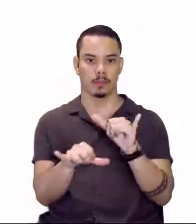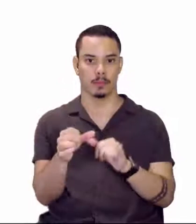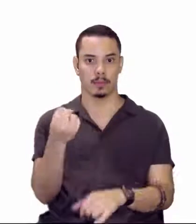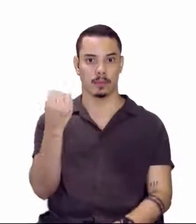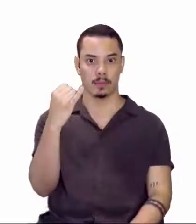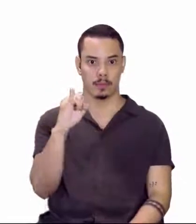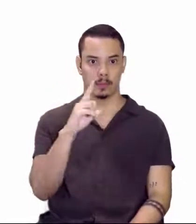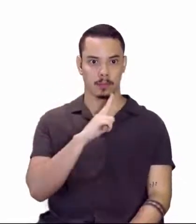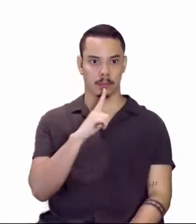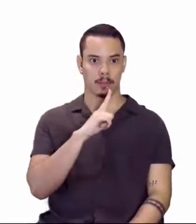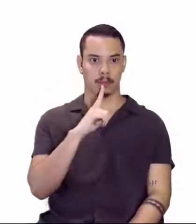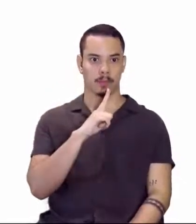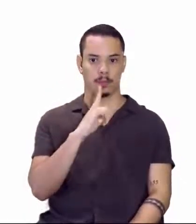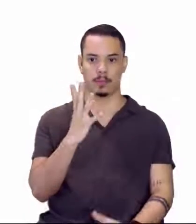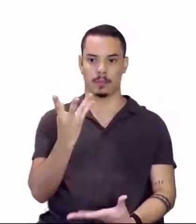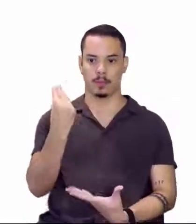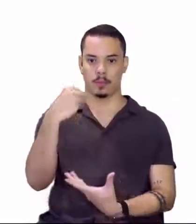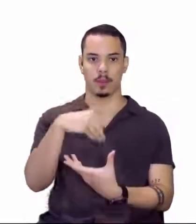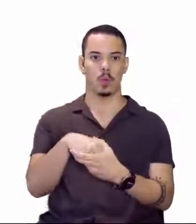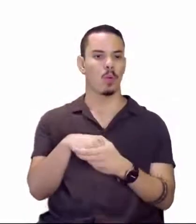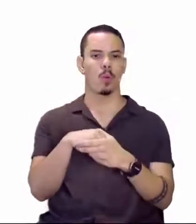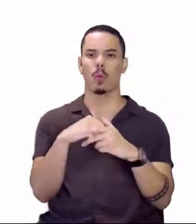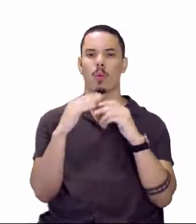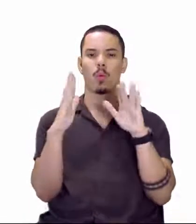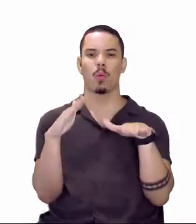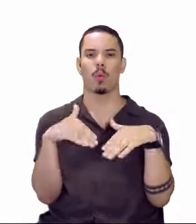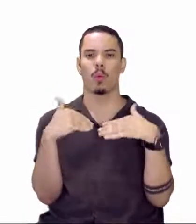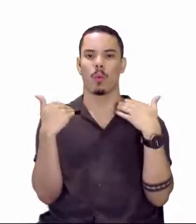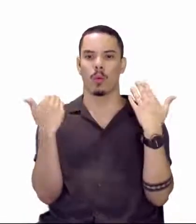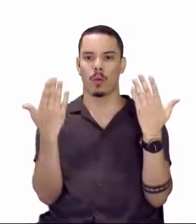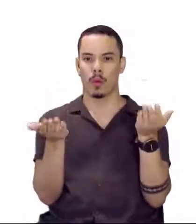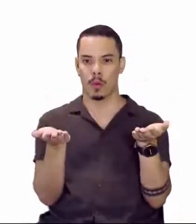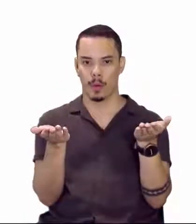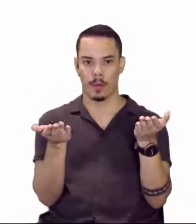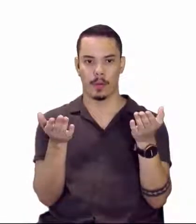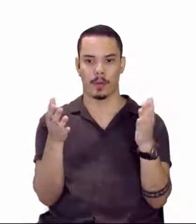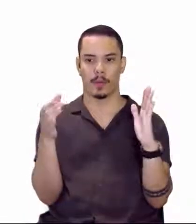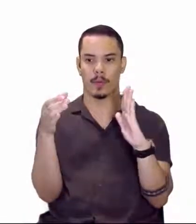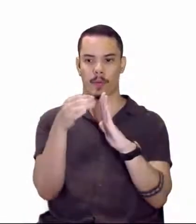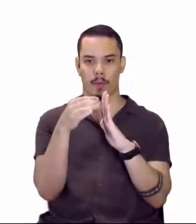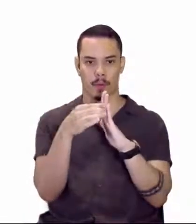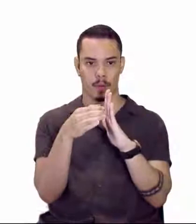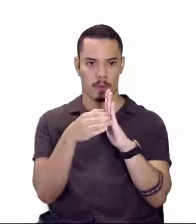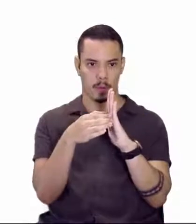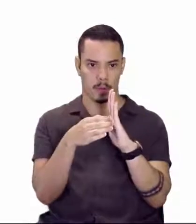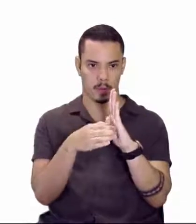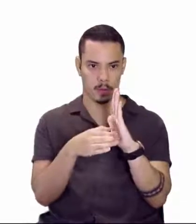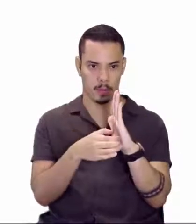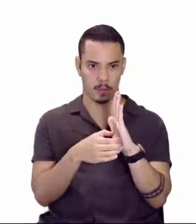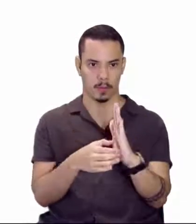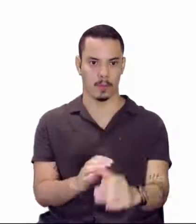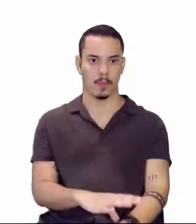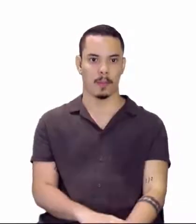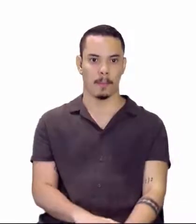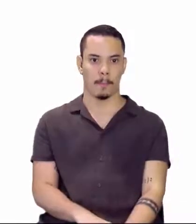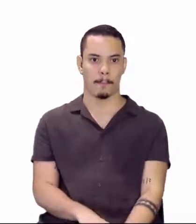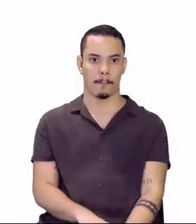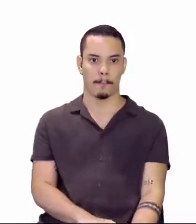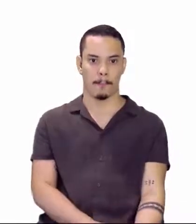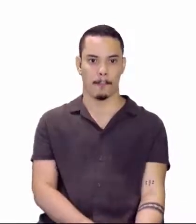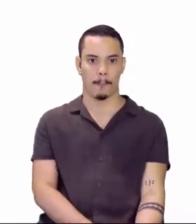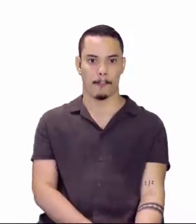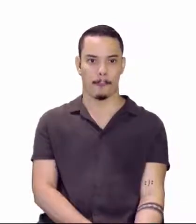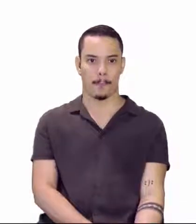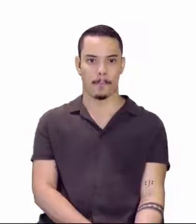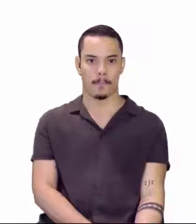se encontra em qual família ou coluna vertical da